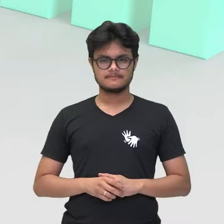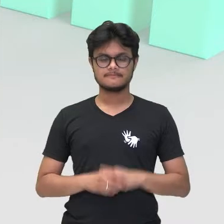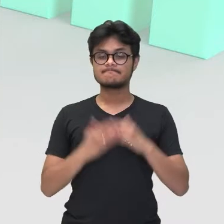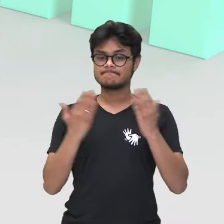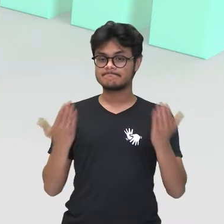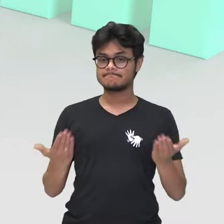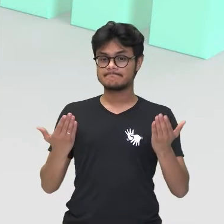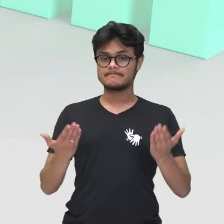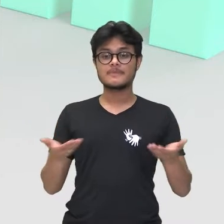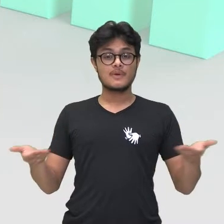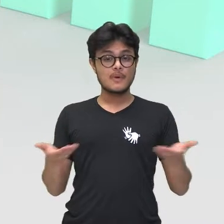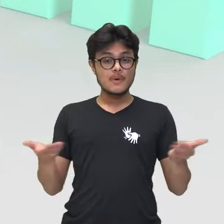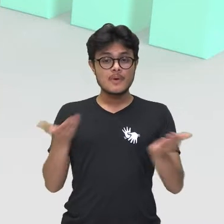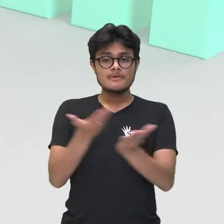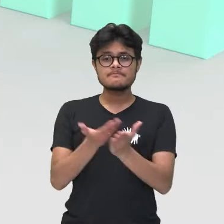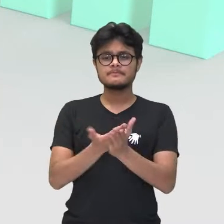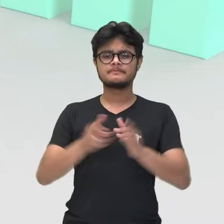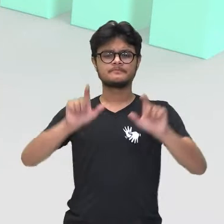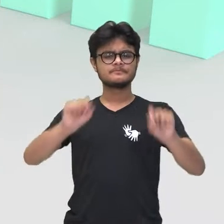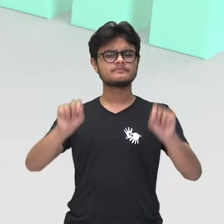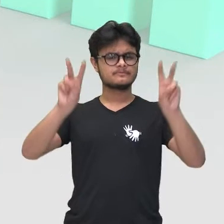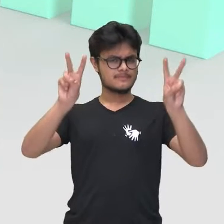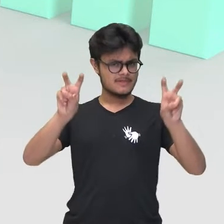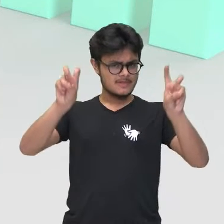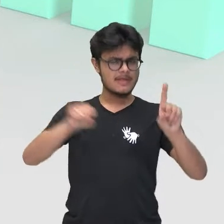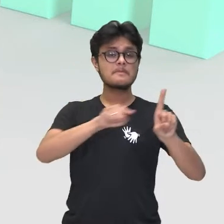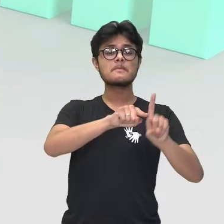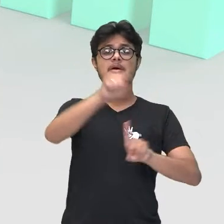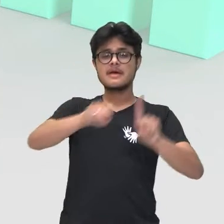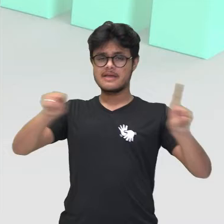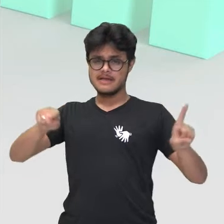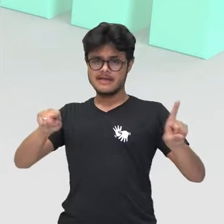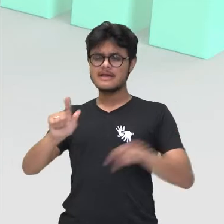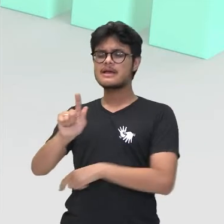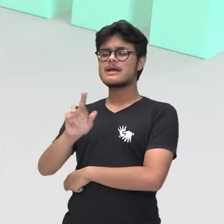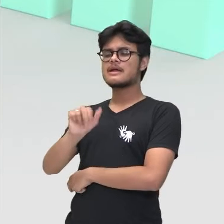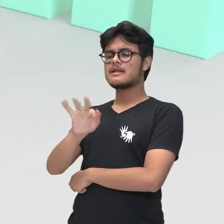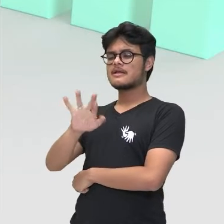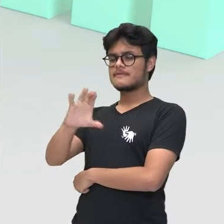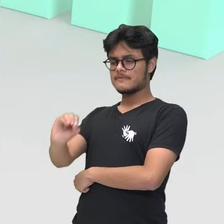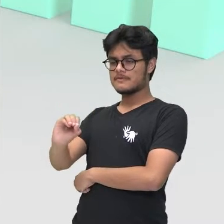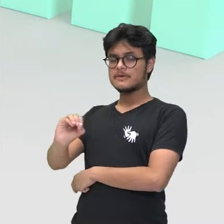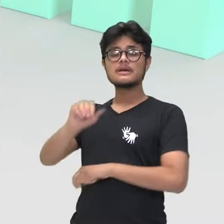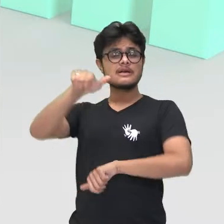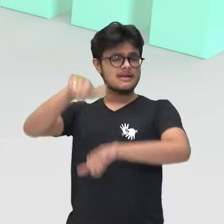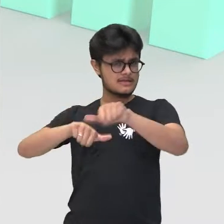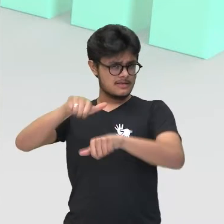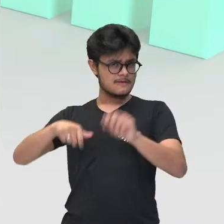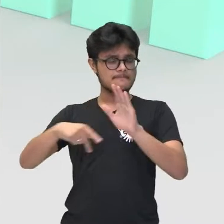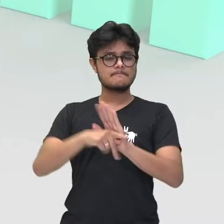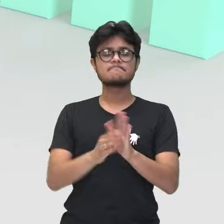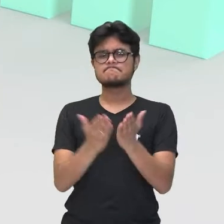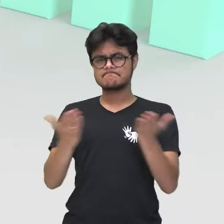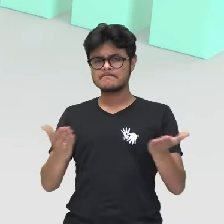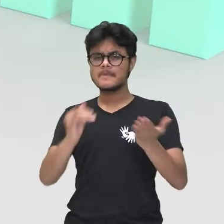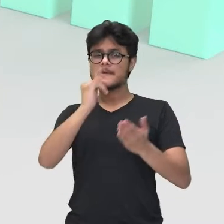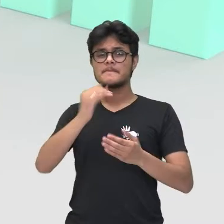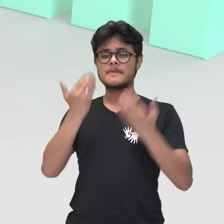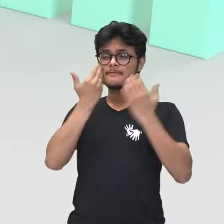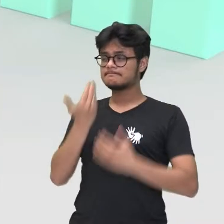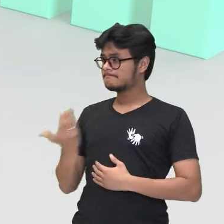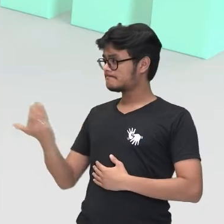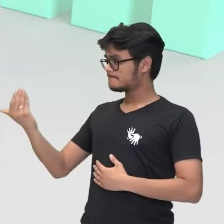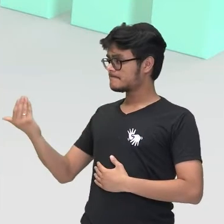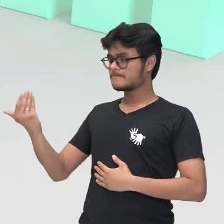Então, a nossa aula será sobre gráficos, análise de gráficos. E os gráficos, como vocês estão vendo